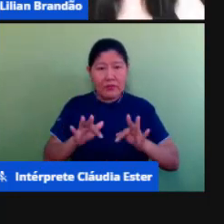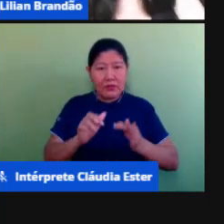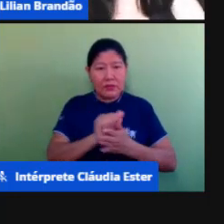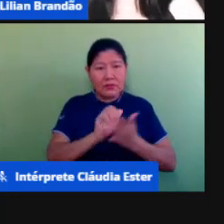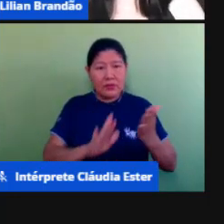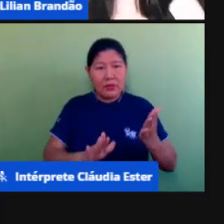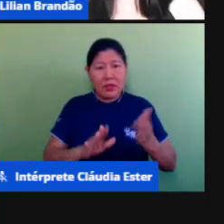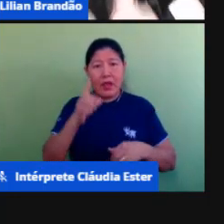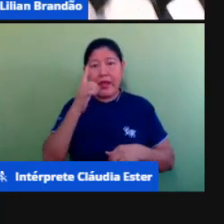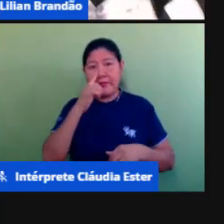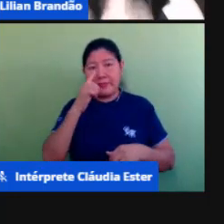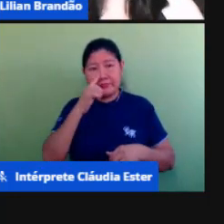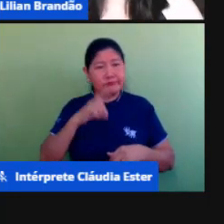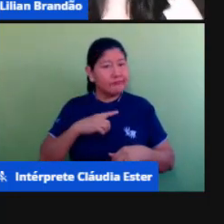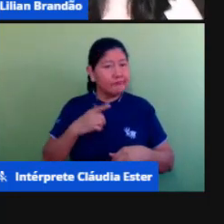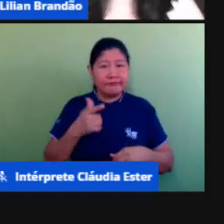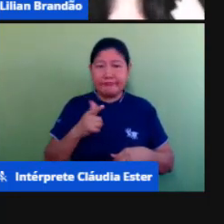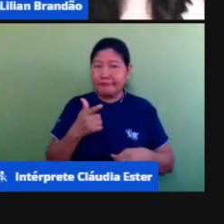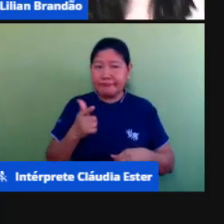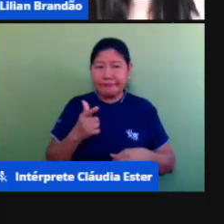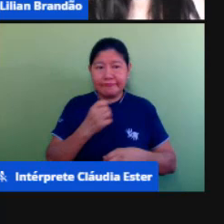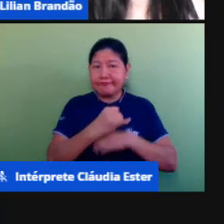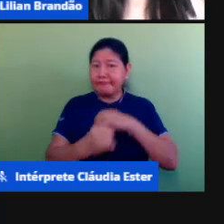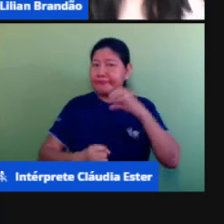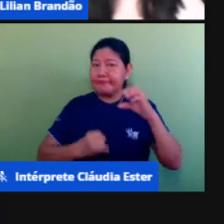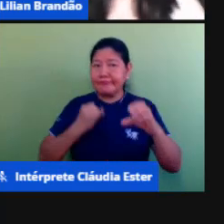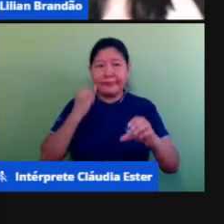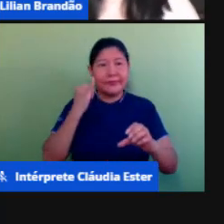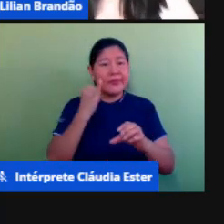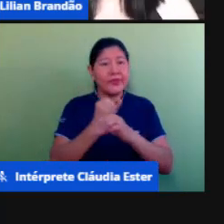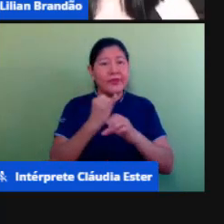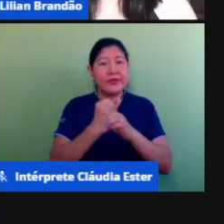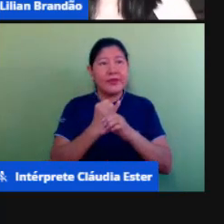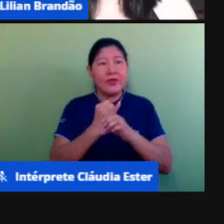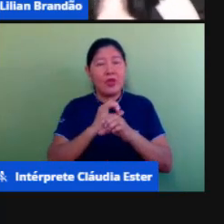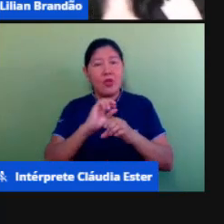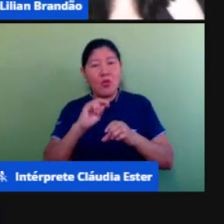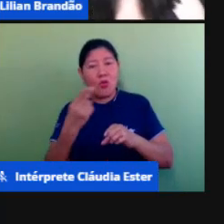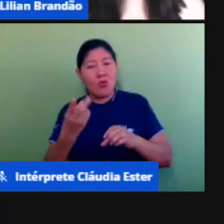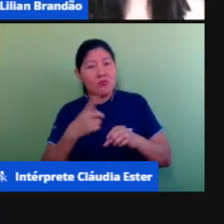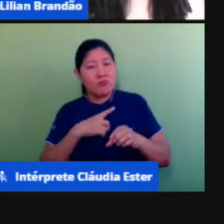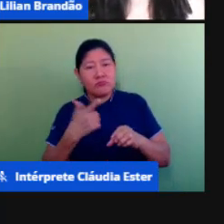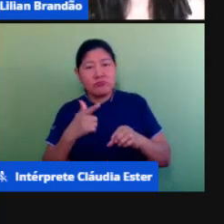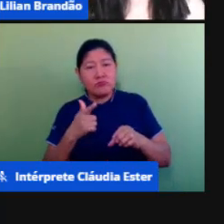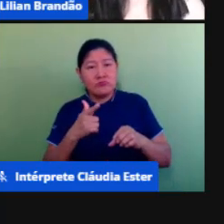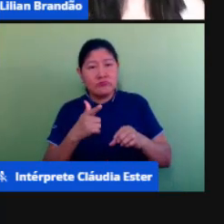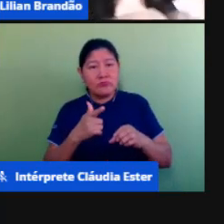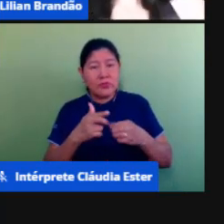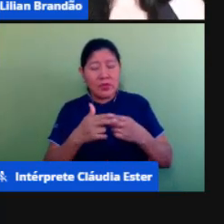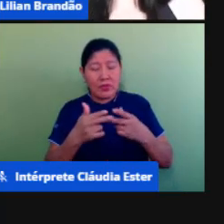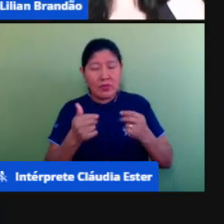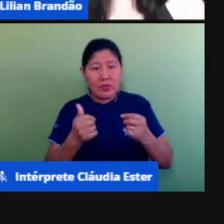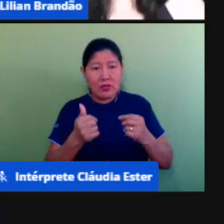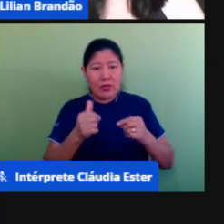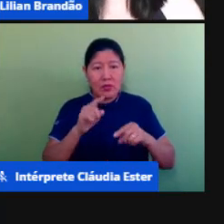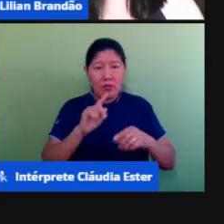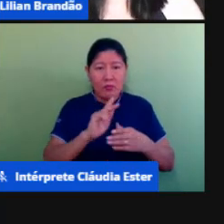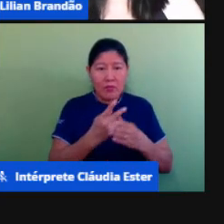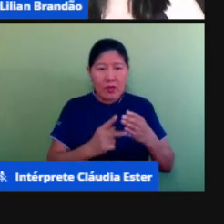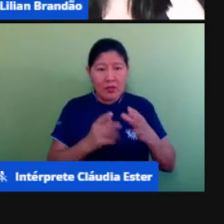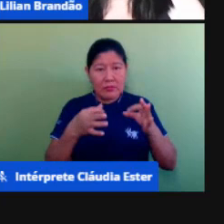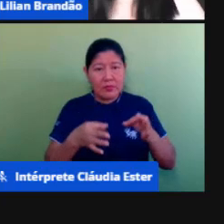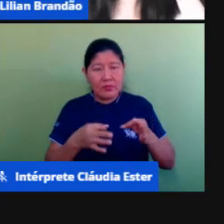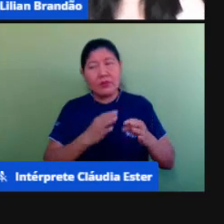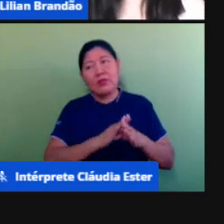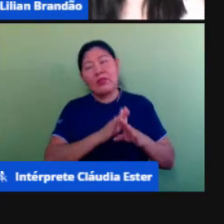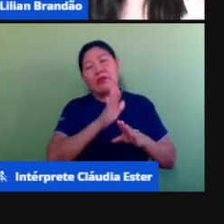mãe que não tem a internet, não tem ou os dados suficientes para postar a foto, ela vai até a